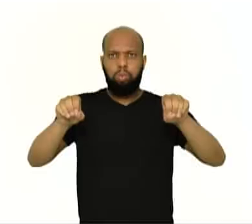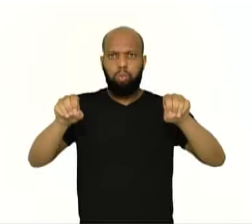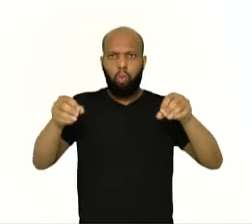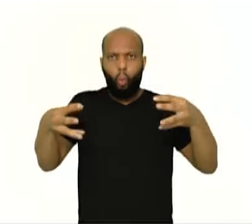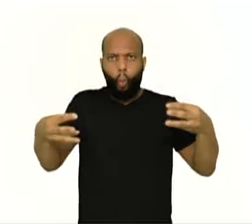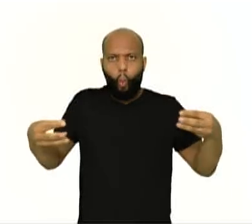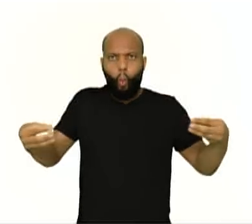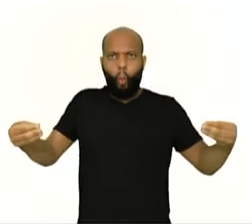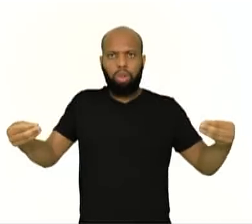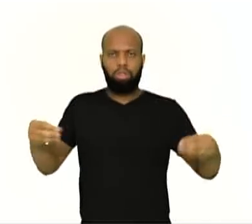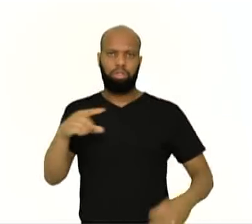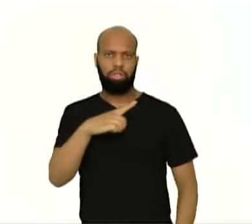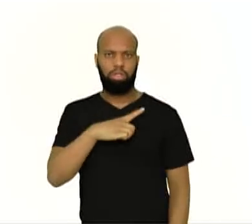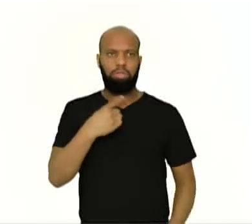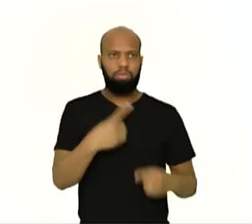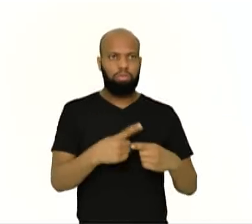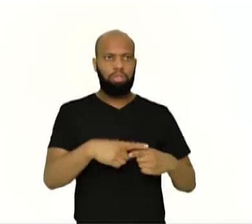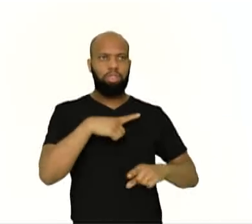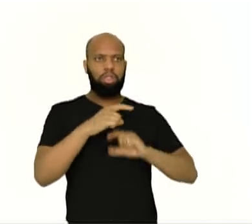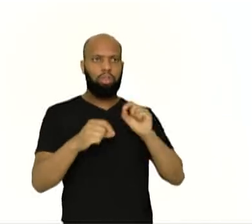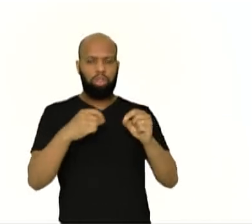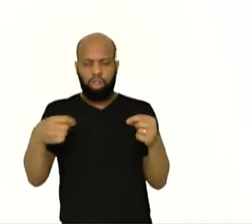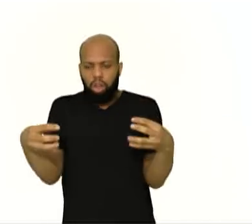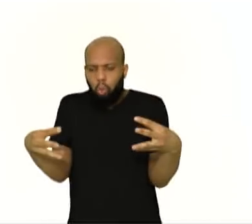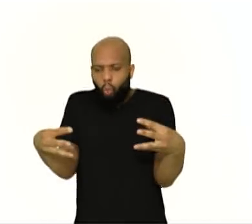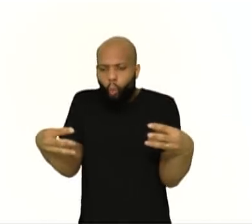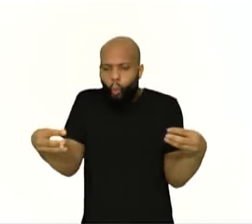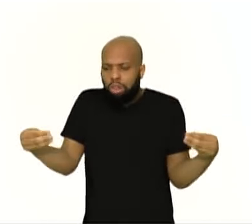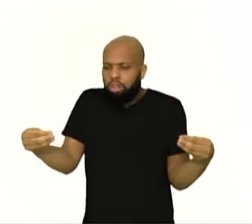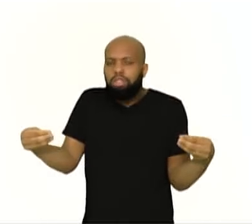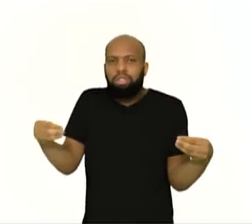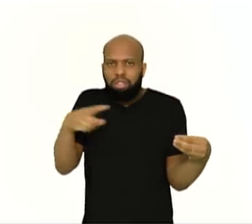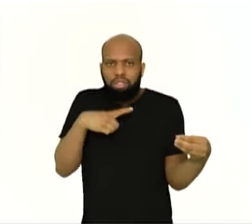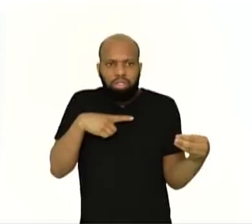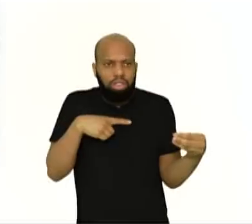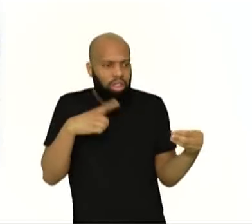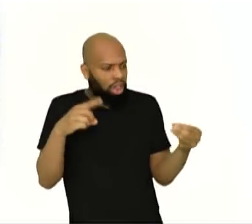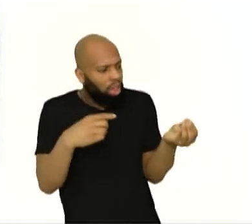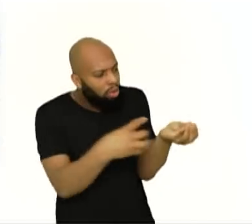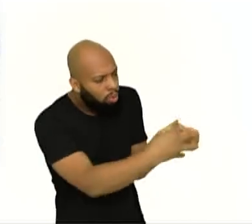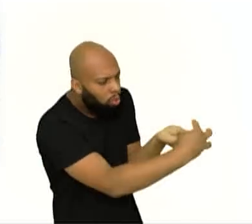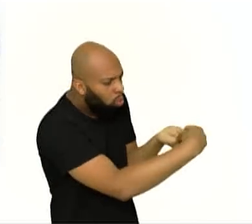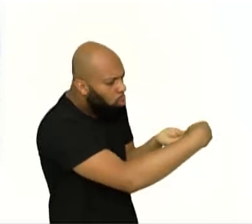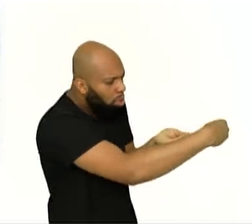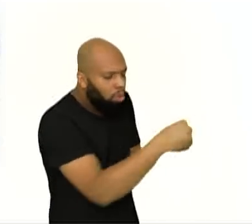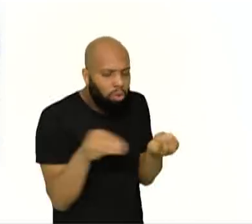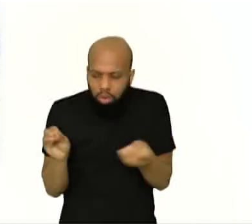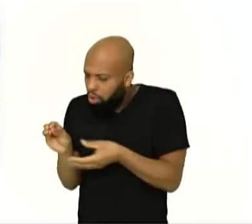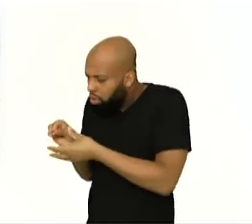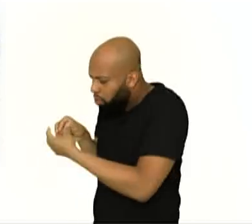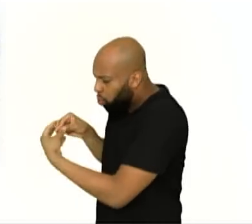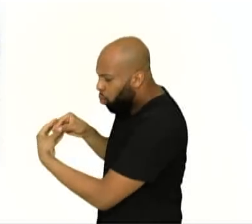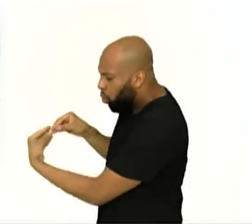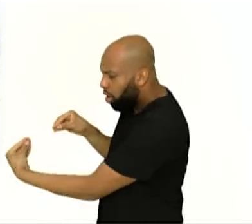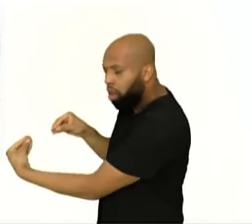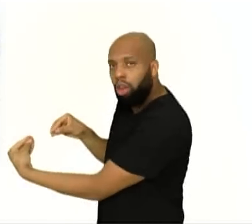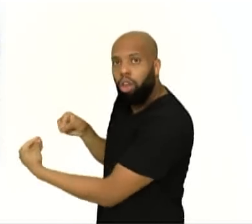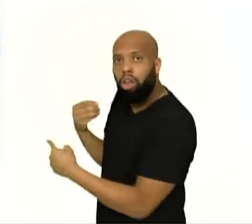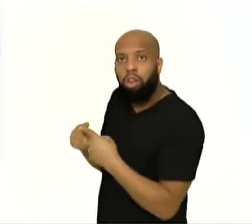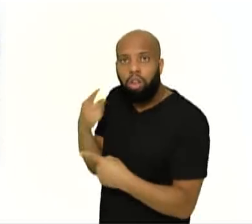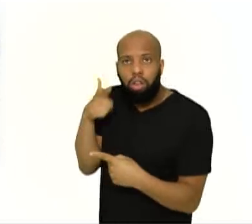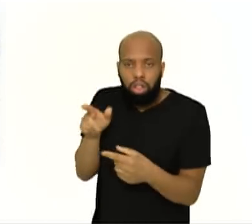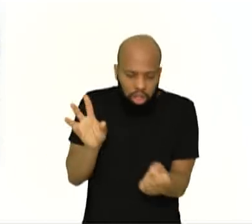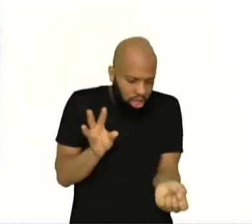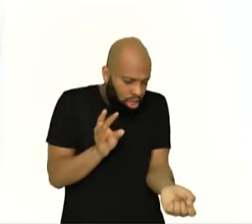corpo alongado, com a ponta afilada, que vai ter estruturas para eles se grudarem,